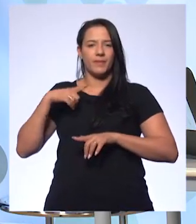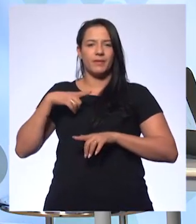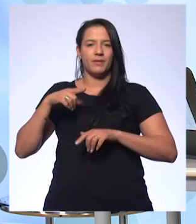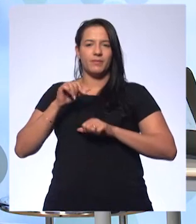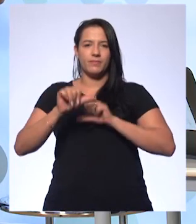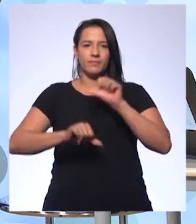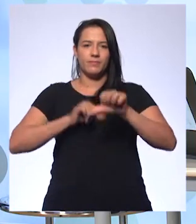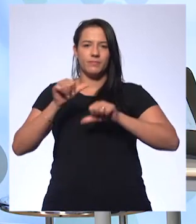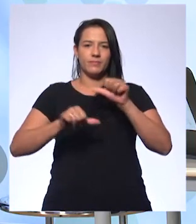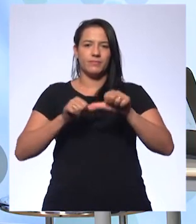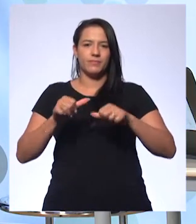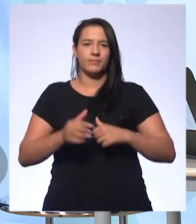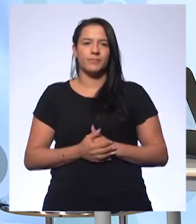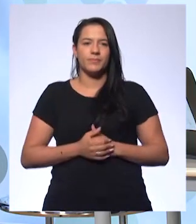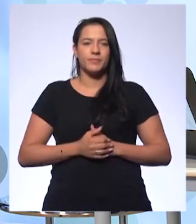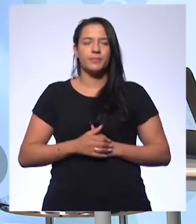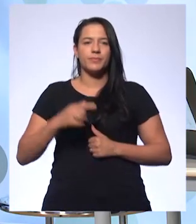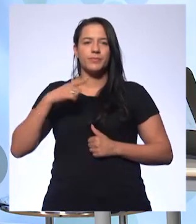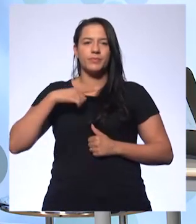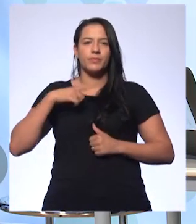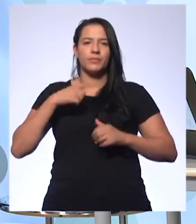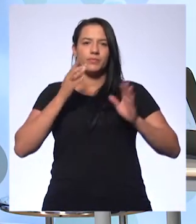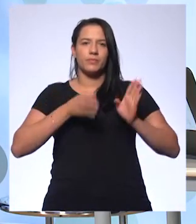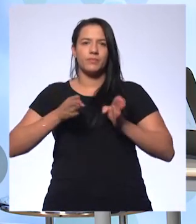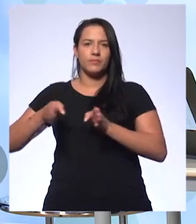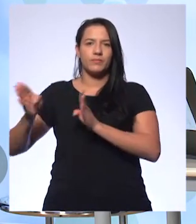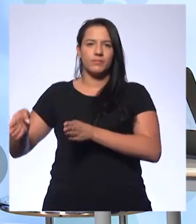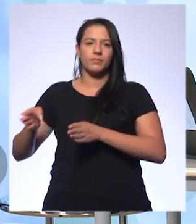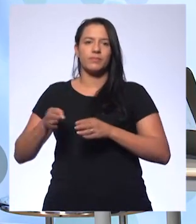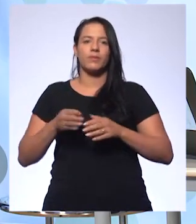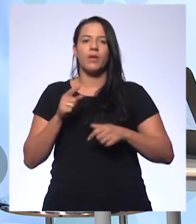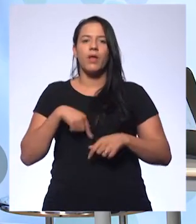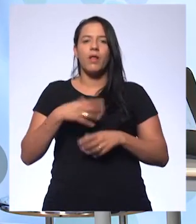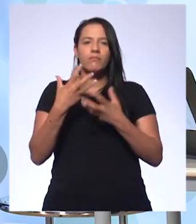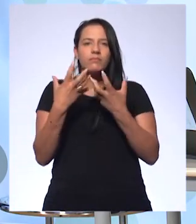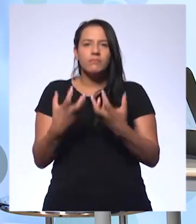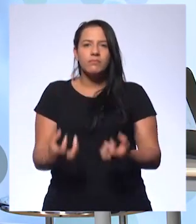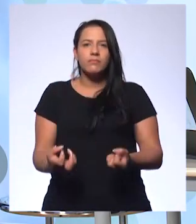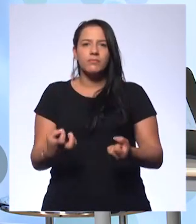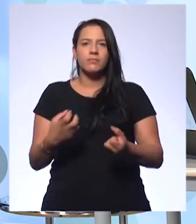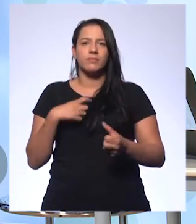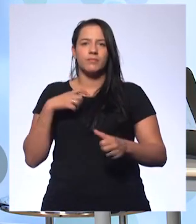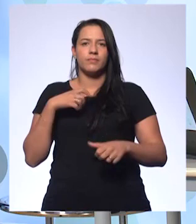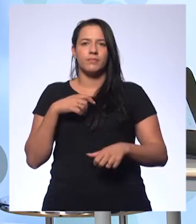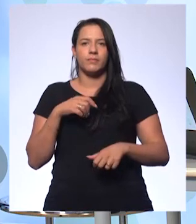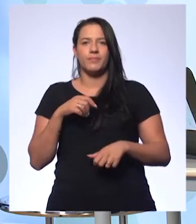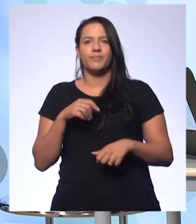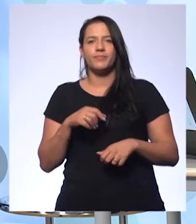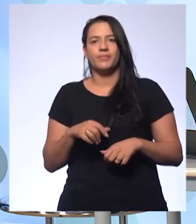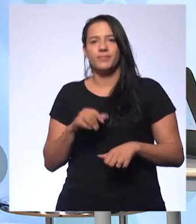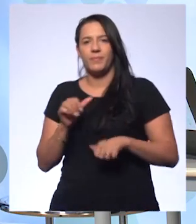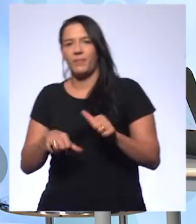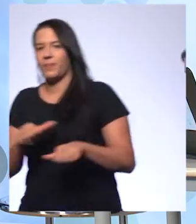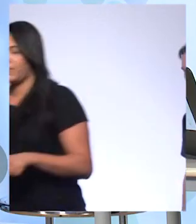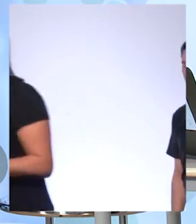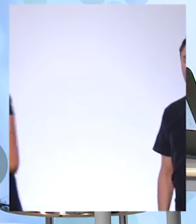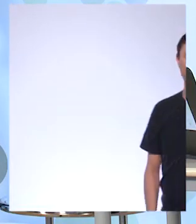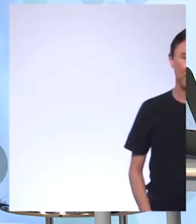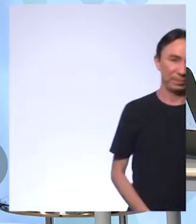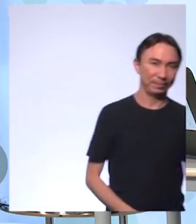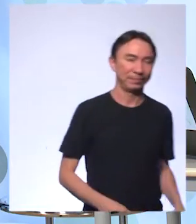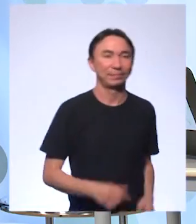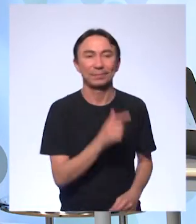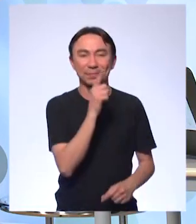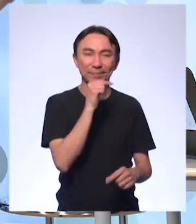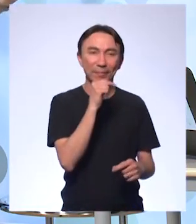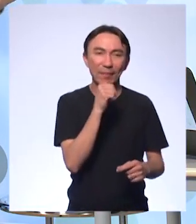também, quando excesso um pouco a chuva na época da seca, né? Às vezes, os reservatórios eles abaixam, vou ter menos água para passar por esse